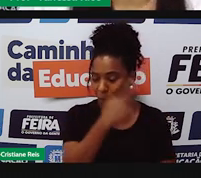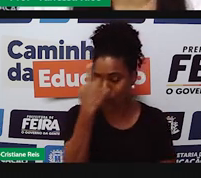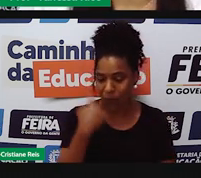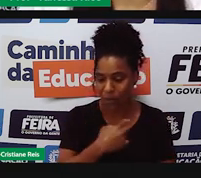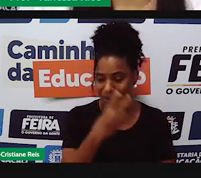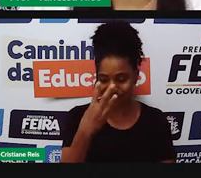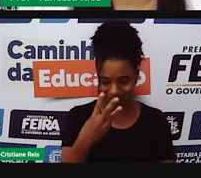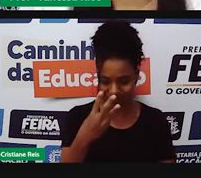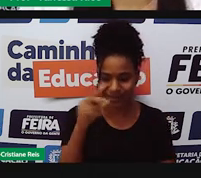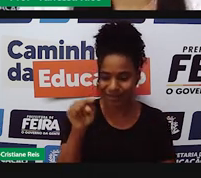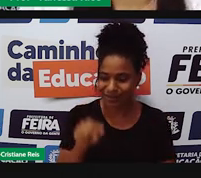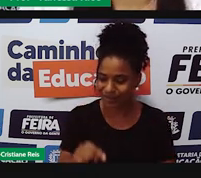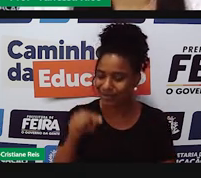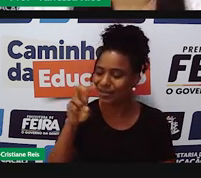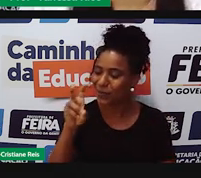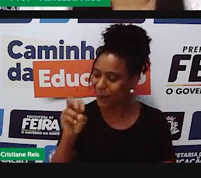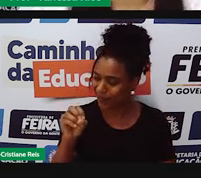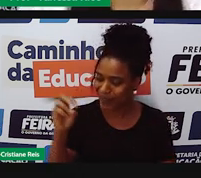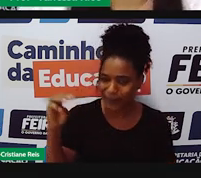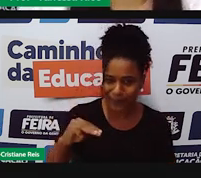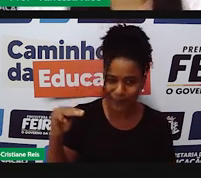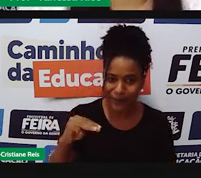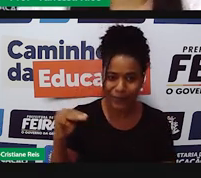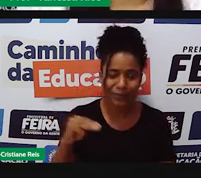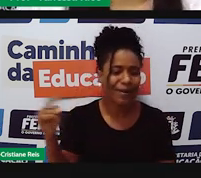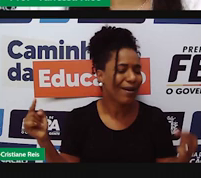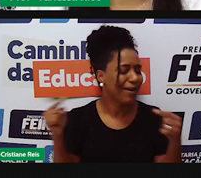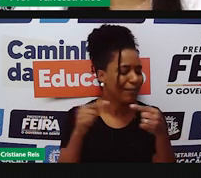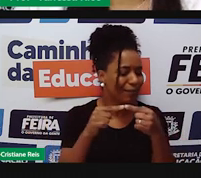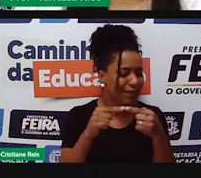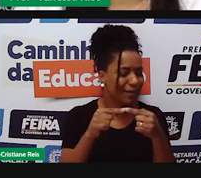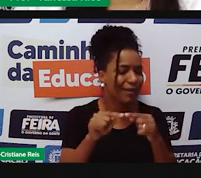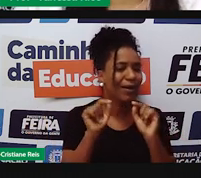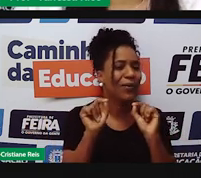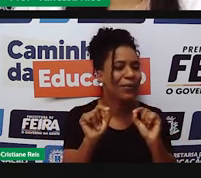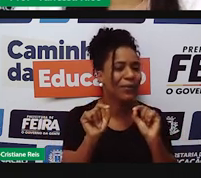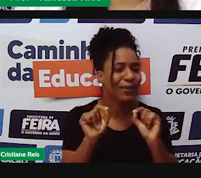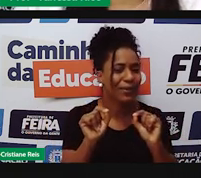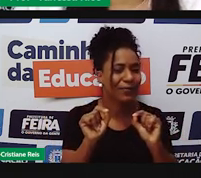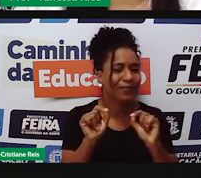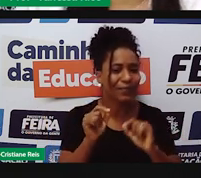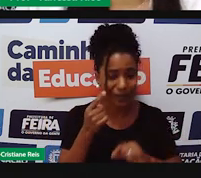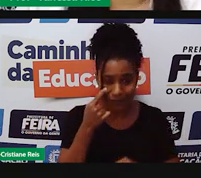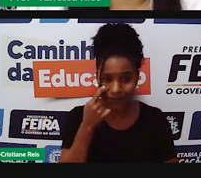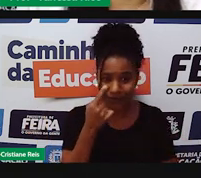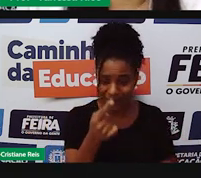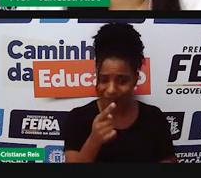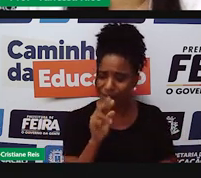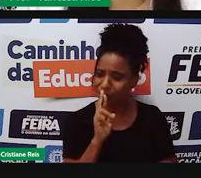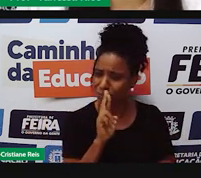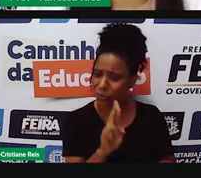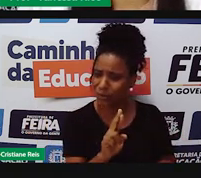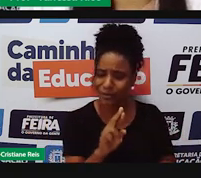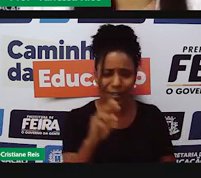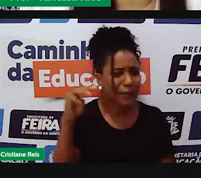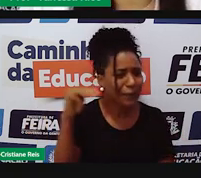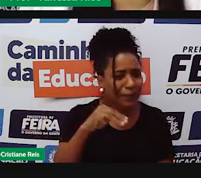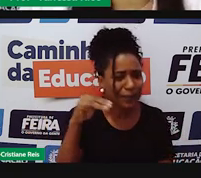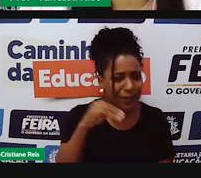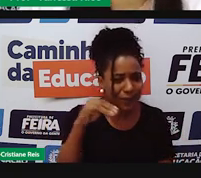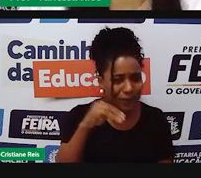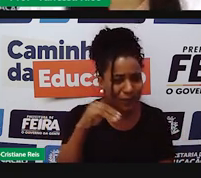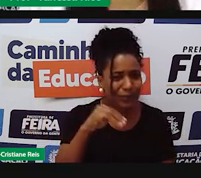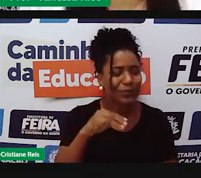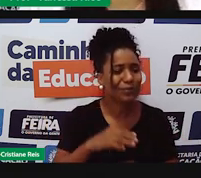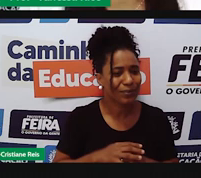minutos. Esse período é equivalente a... Todas as respostas estão em minutos, 150